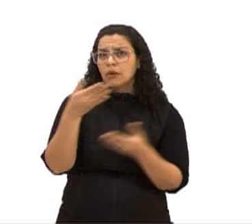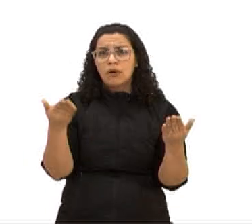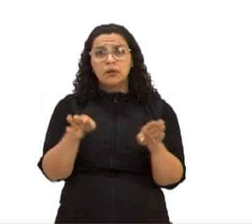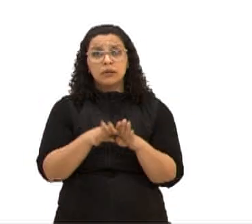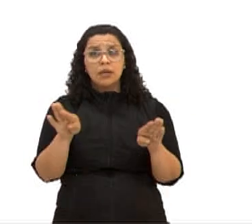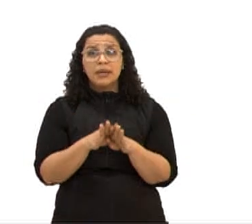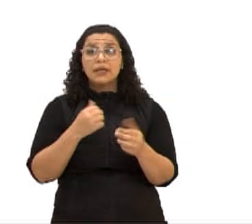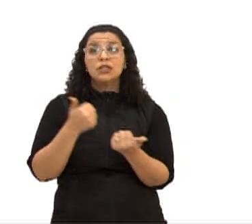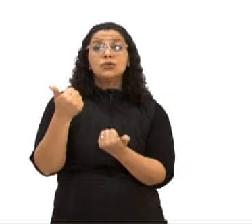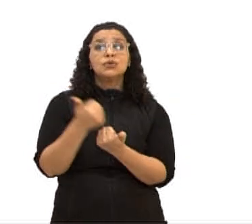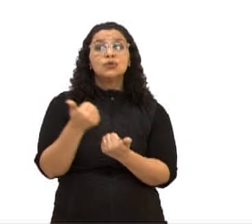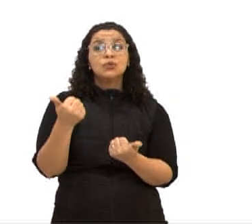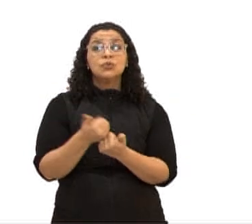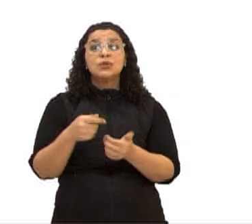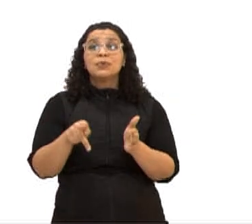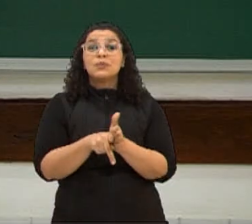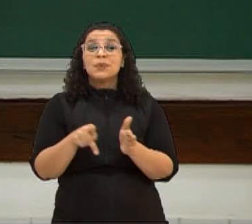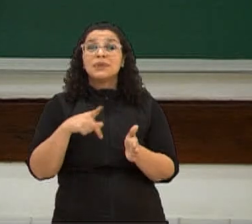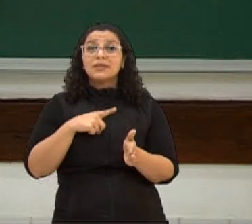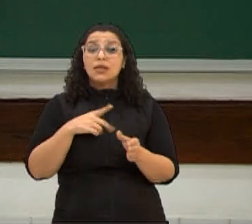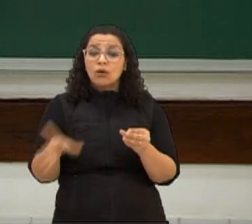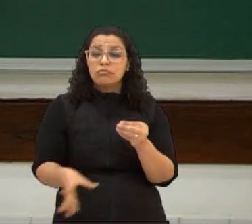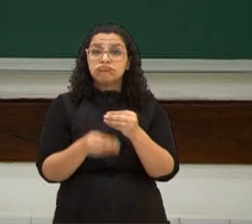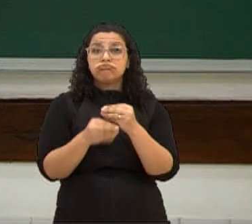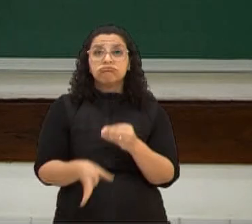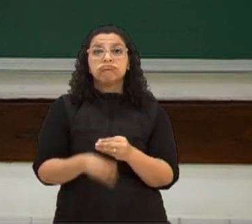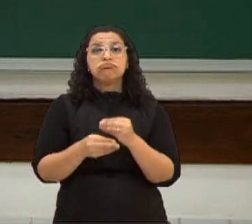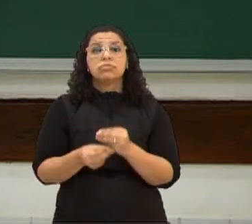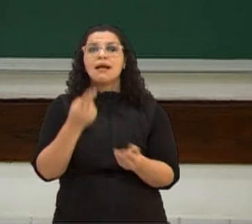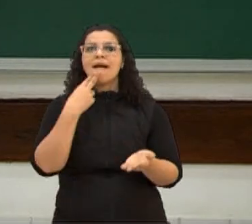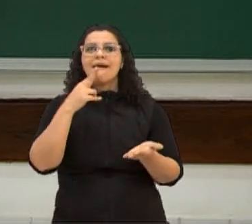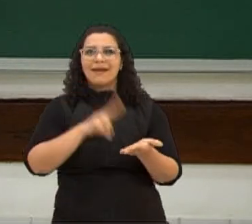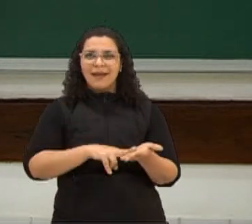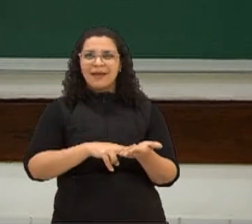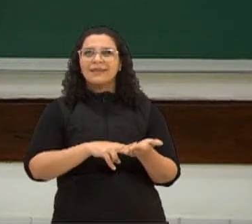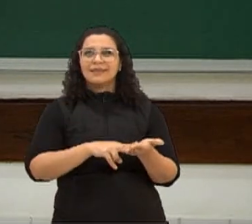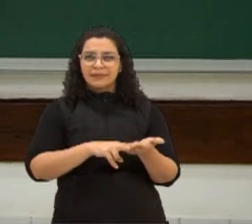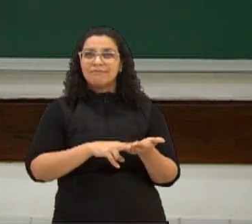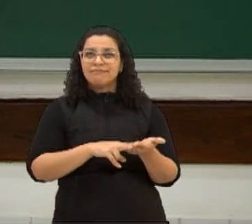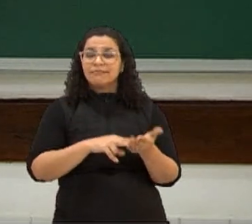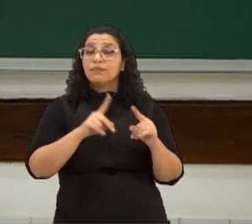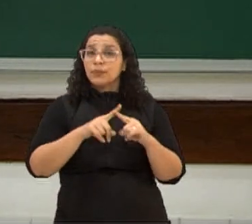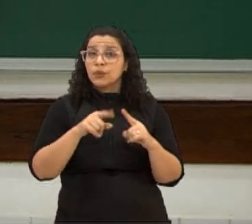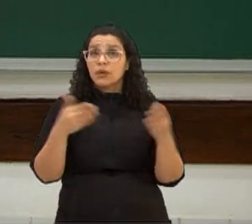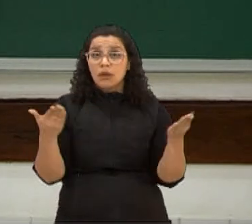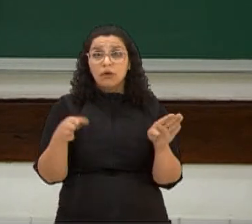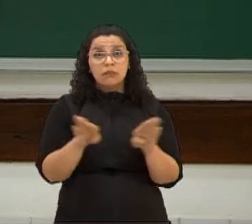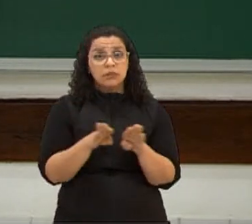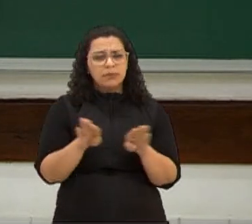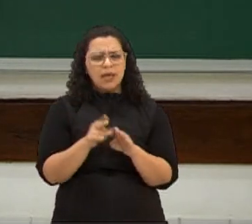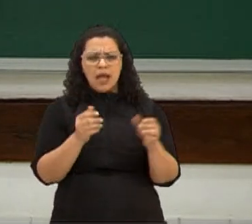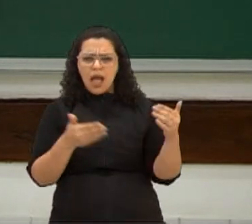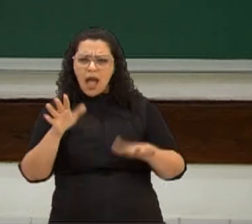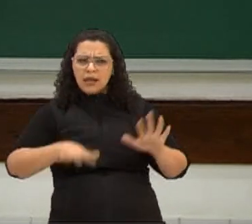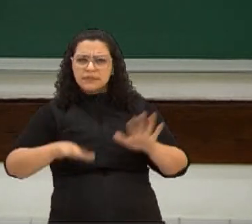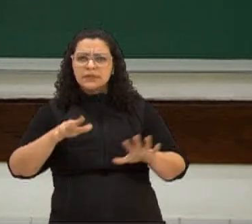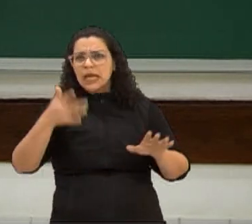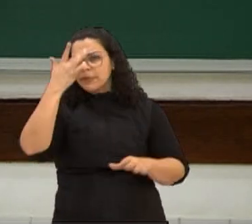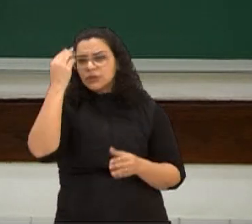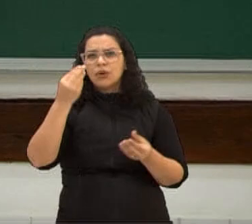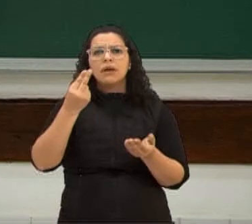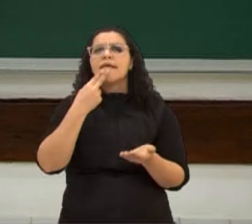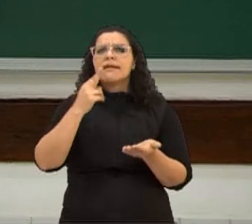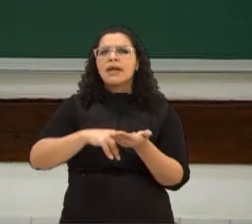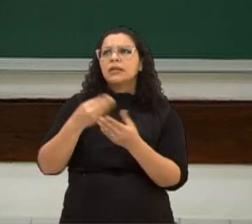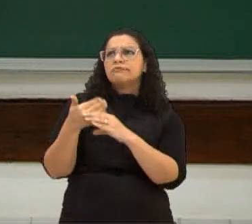passaram a substituir ou complementar a carta do leitor. Então, muita gente já não envia